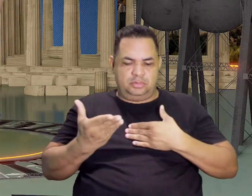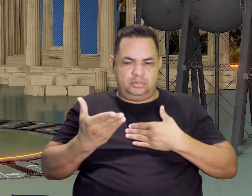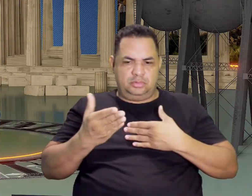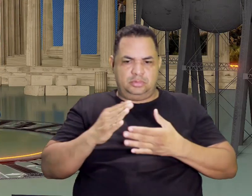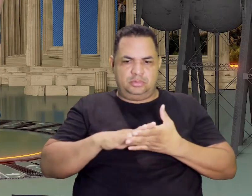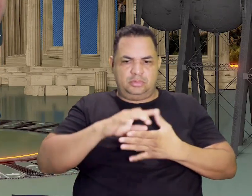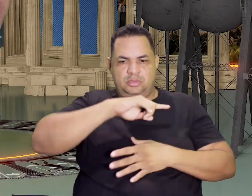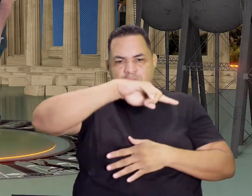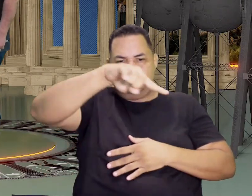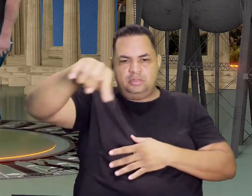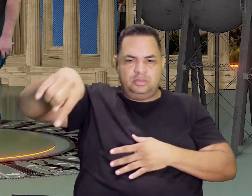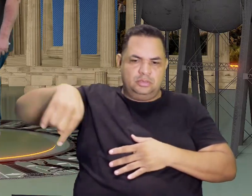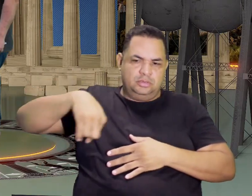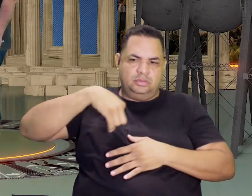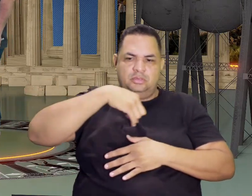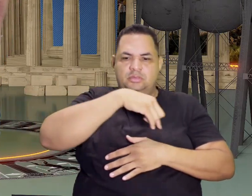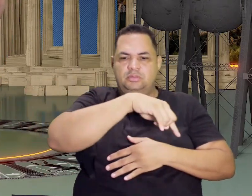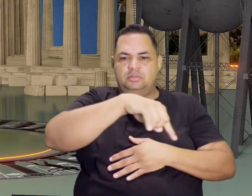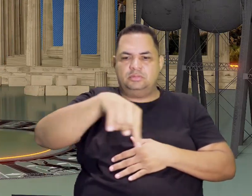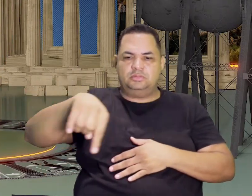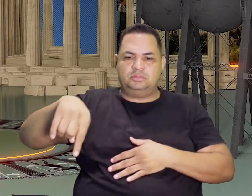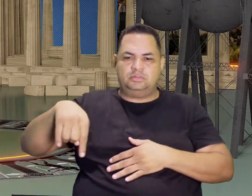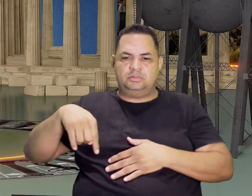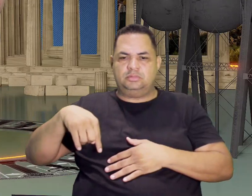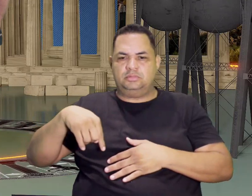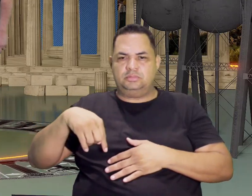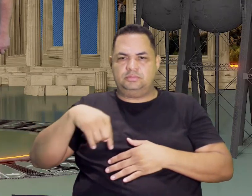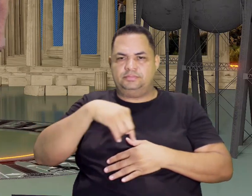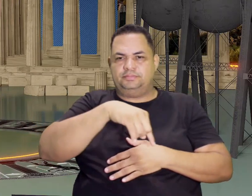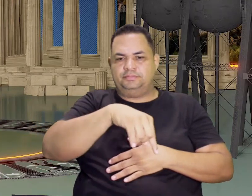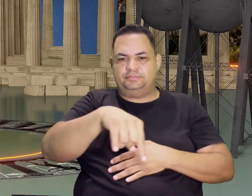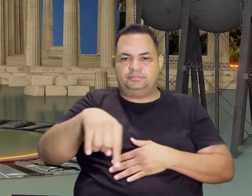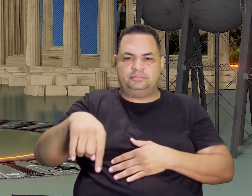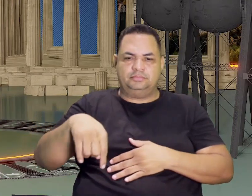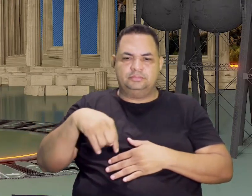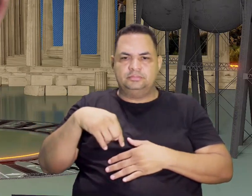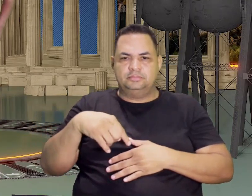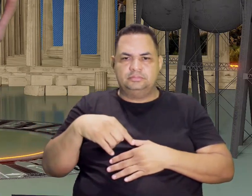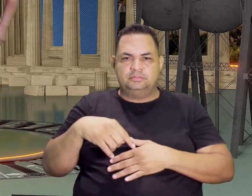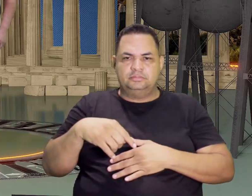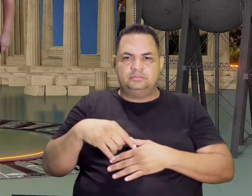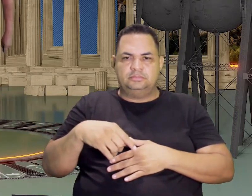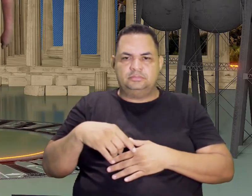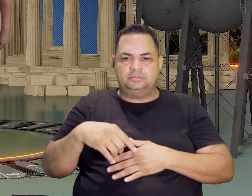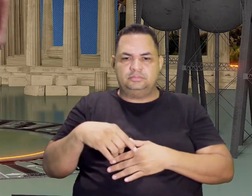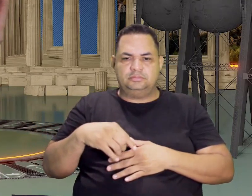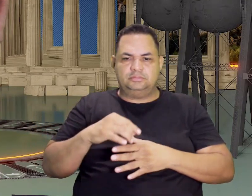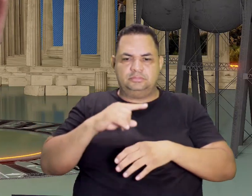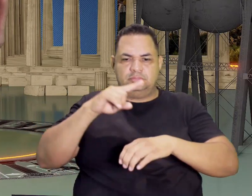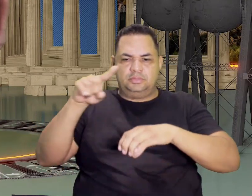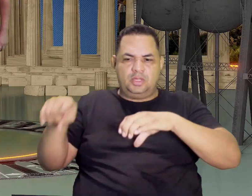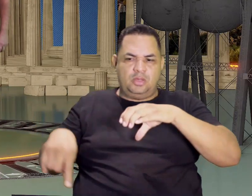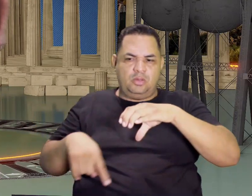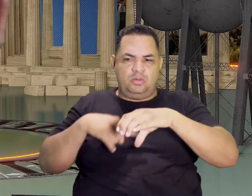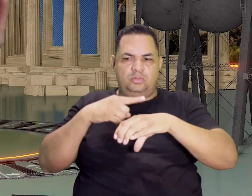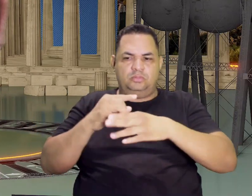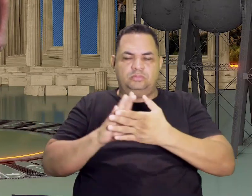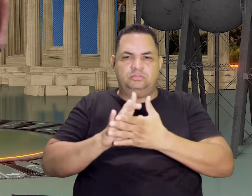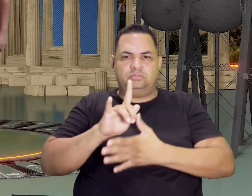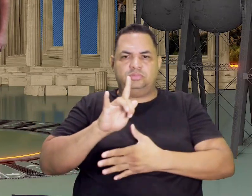outros planetas estão em volta, inclusive o Sol, girando, tá? Então tá aí, mais ou menos é o geocentrismo isso.